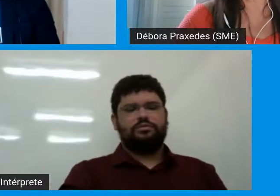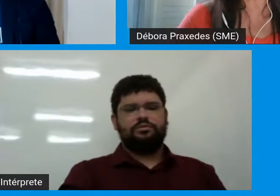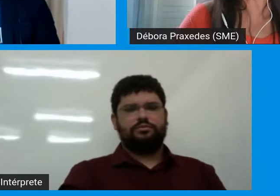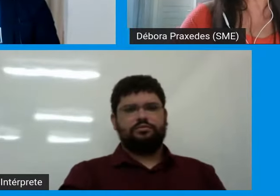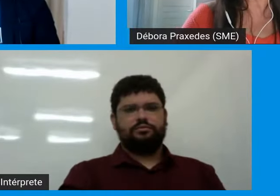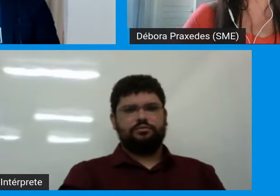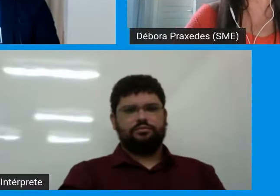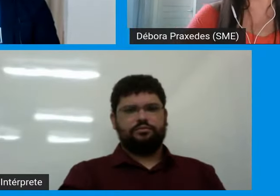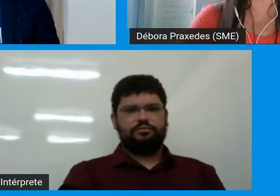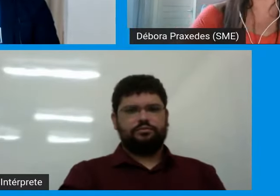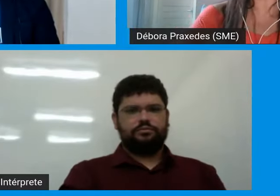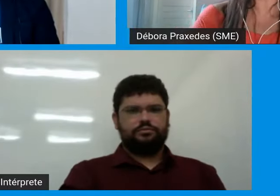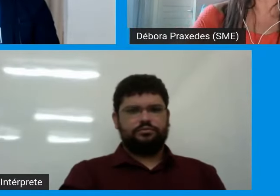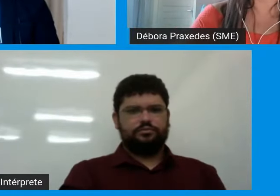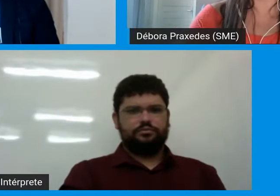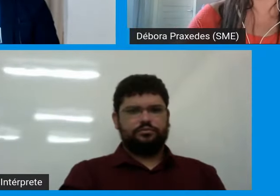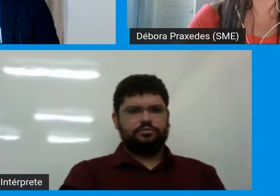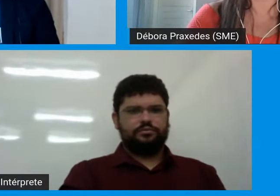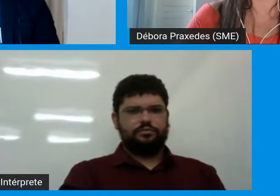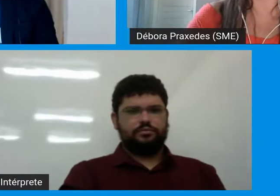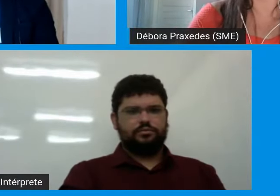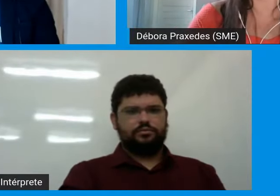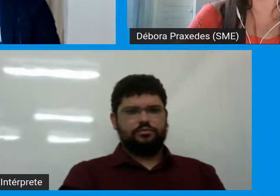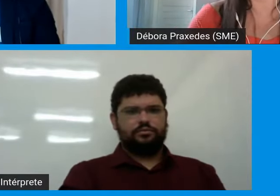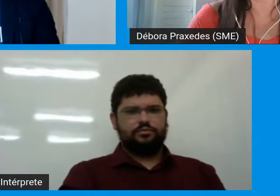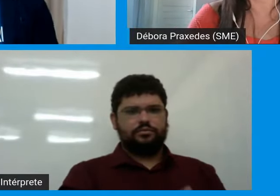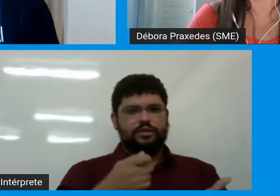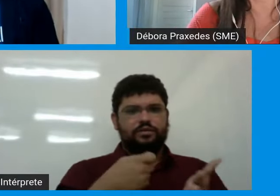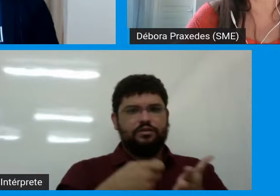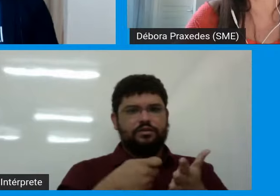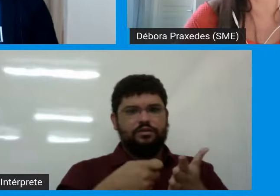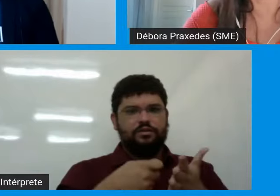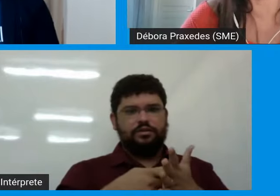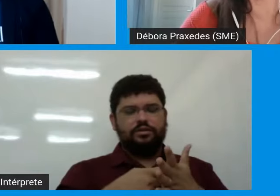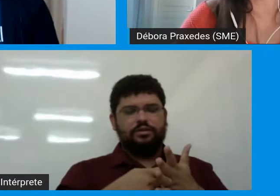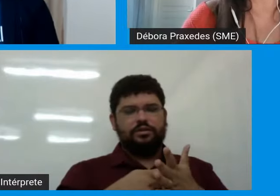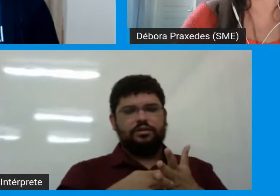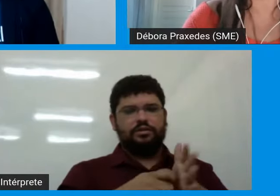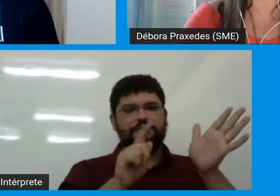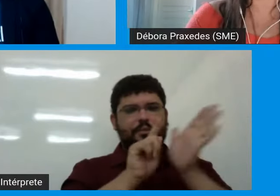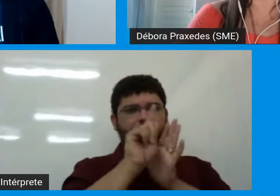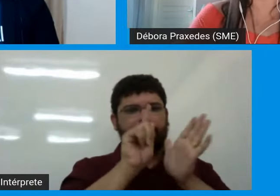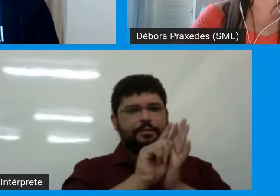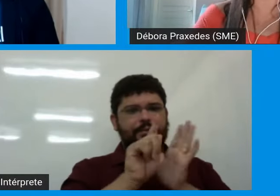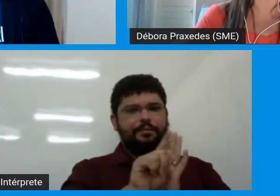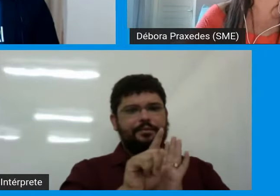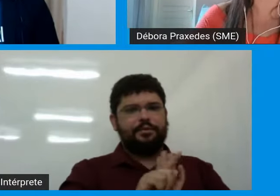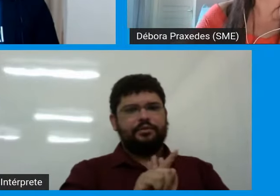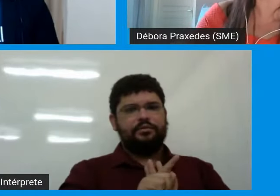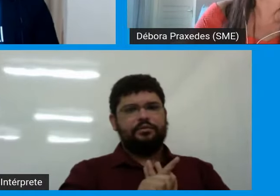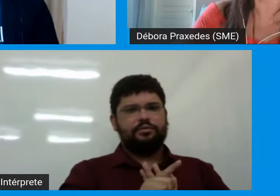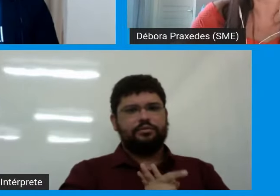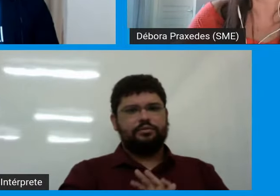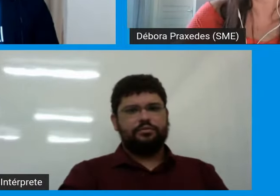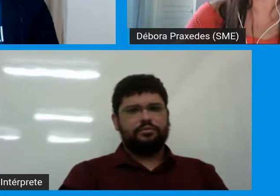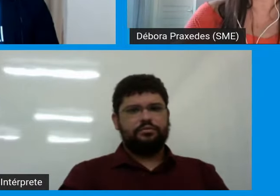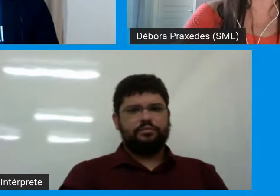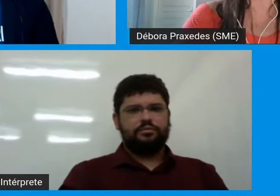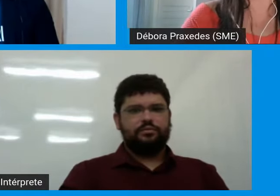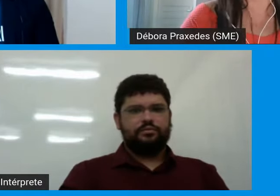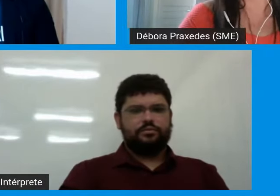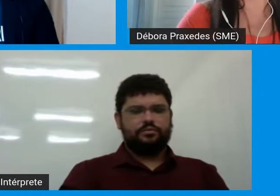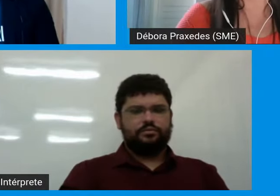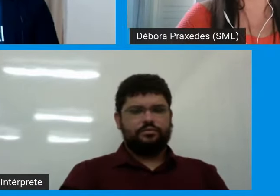virtual, né? E eu vou tentar aqui abrir um pouco esse momento para a participação do nosso público,